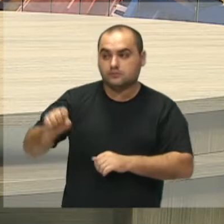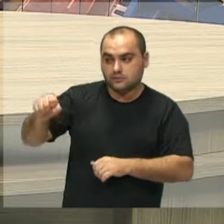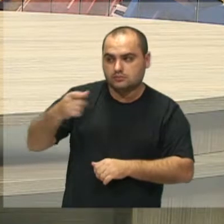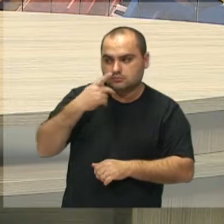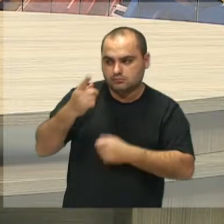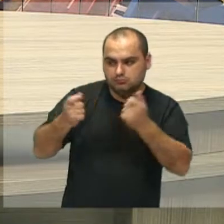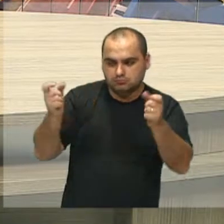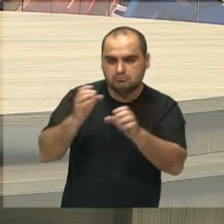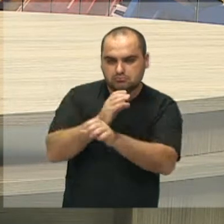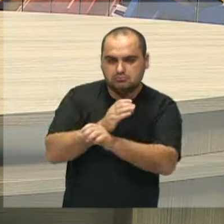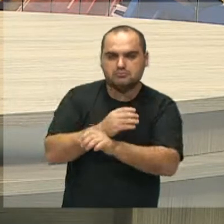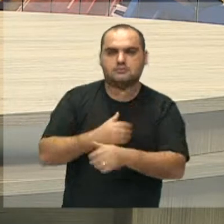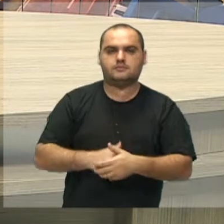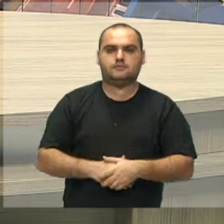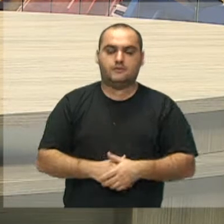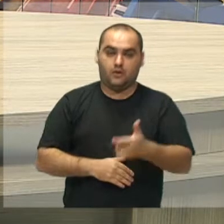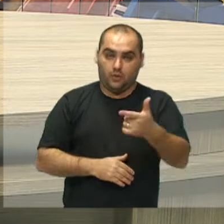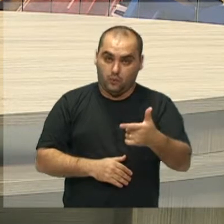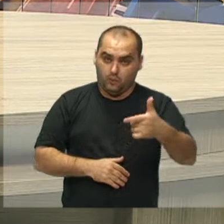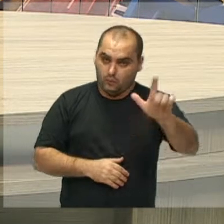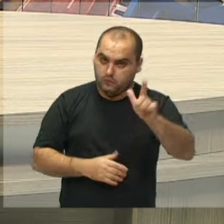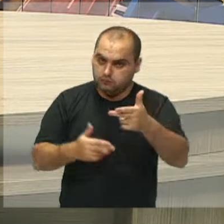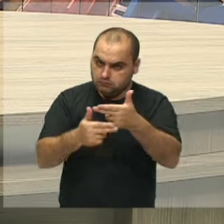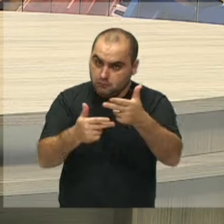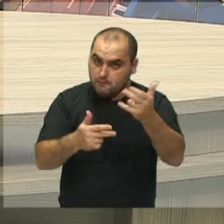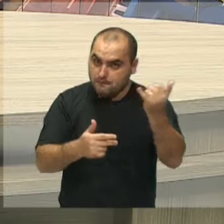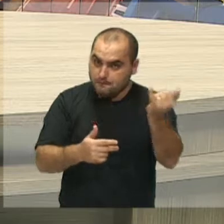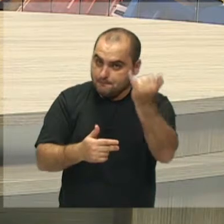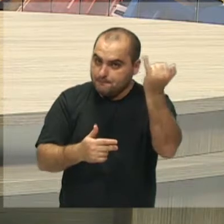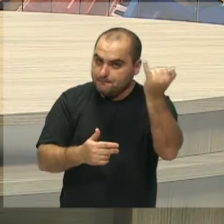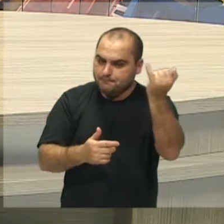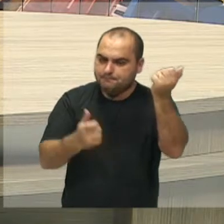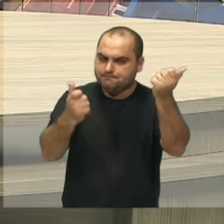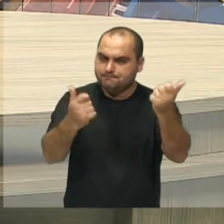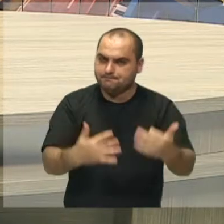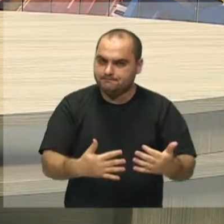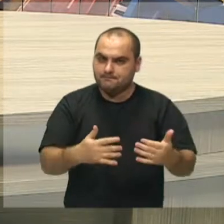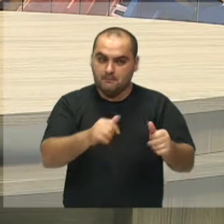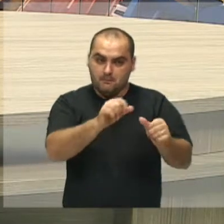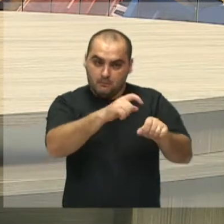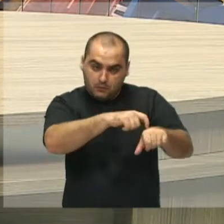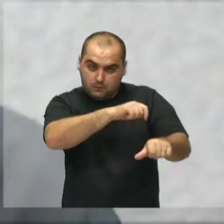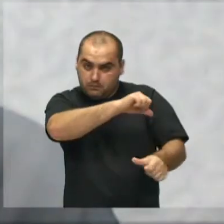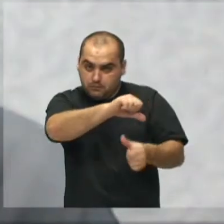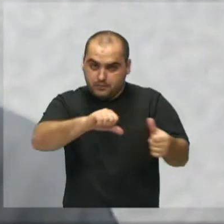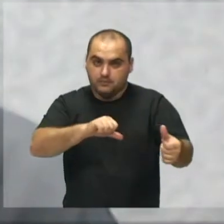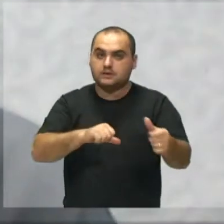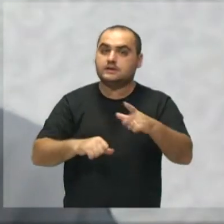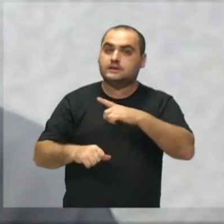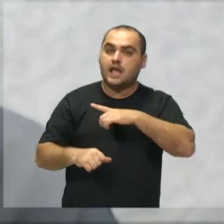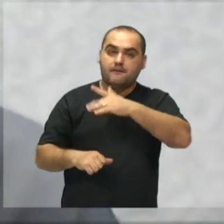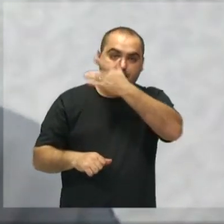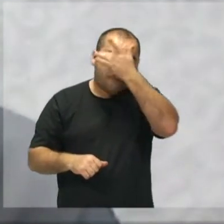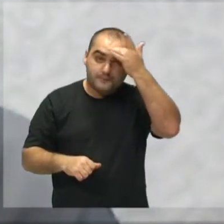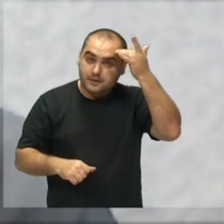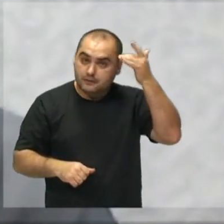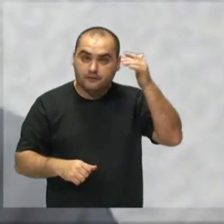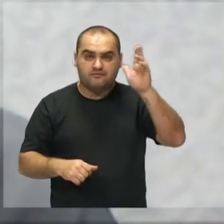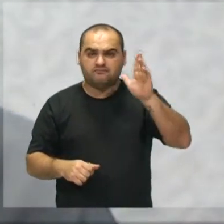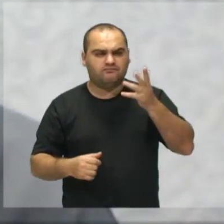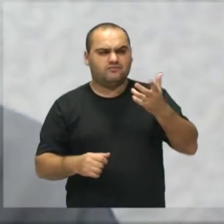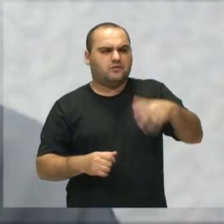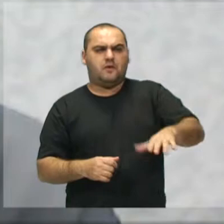pode concluir o raciocínio. Outro ponto importante disso tudo, dessa transição, é que nós tivemos níveis de abstenção muito